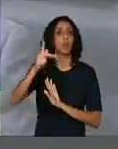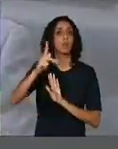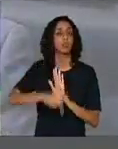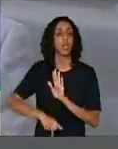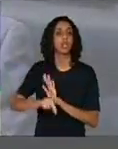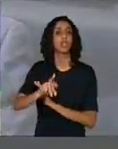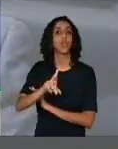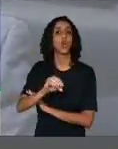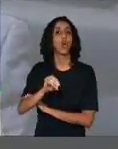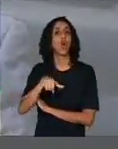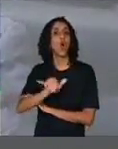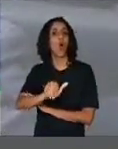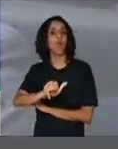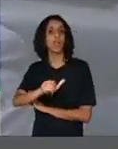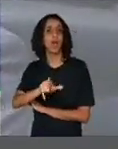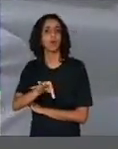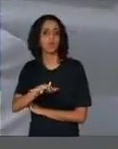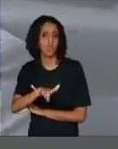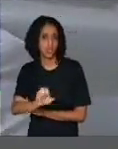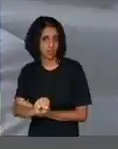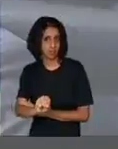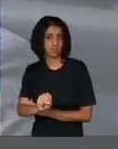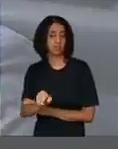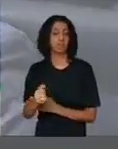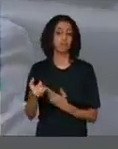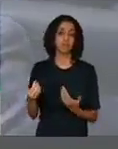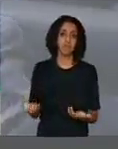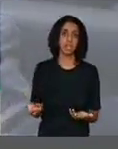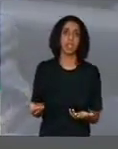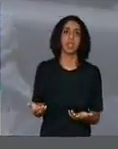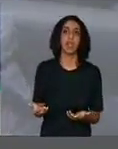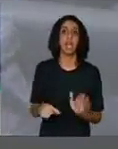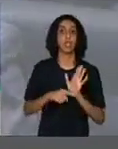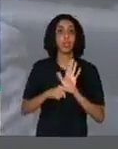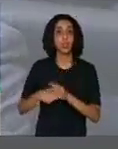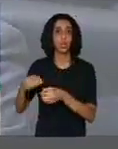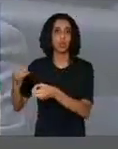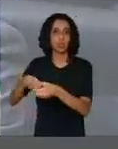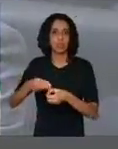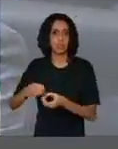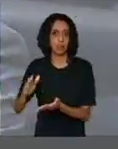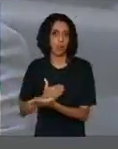dos royalties e que diferencia esses municípios.